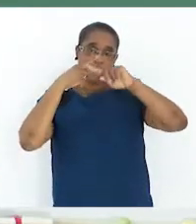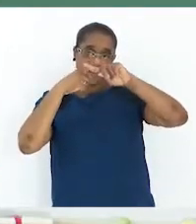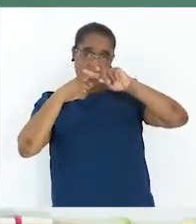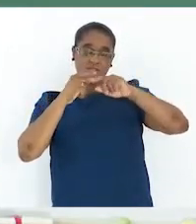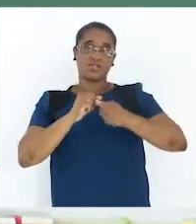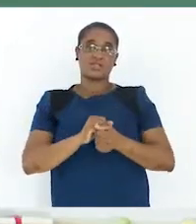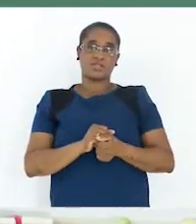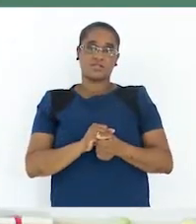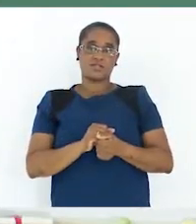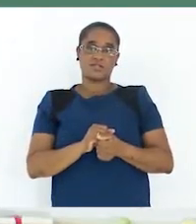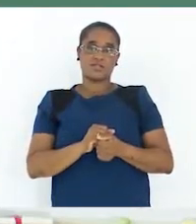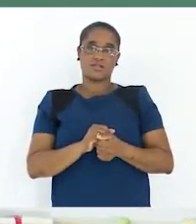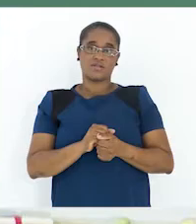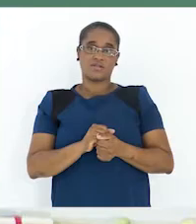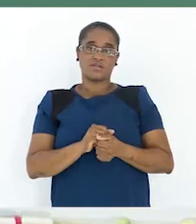vezes